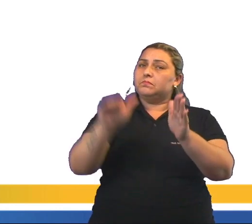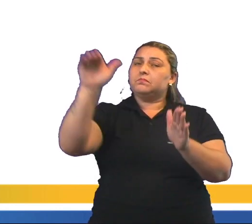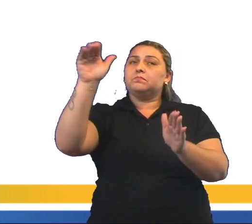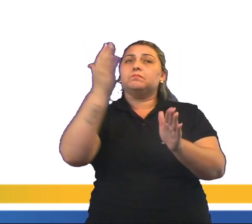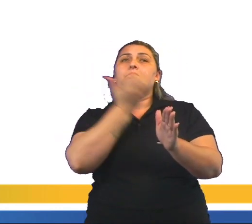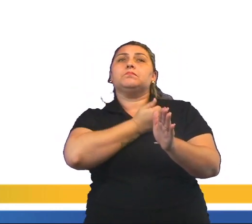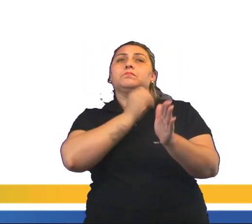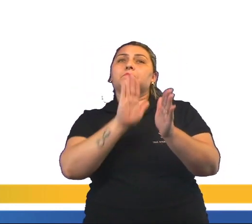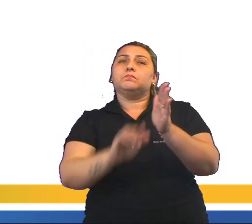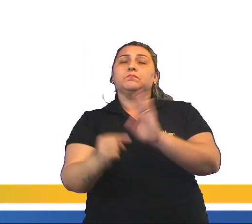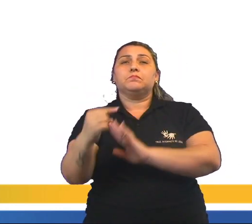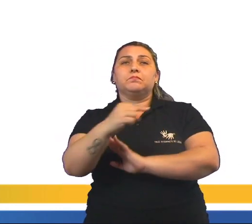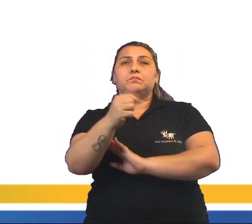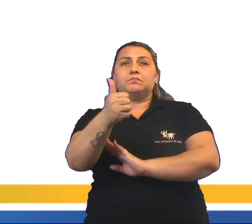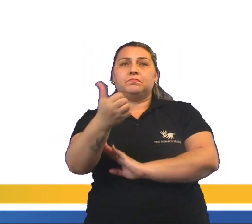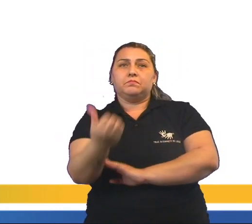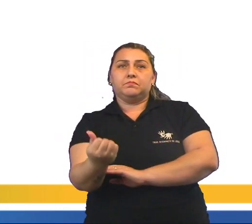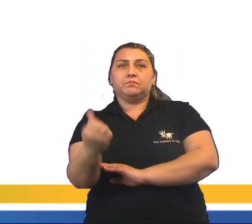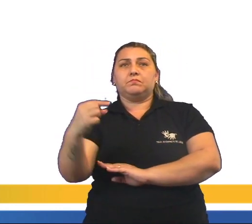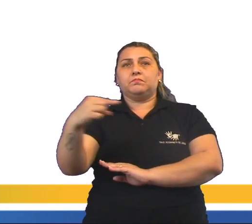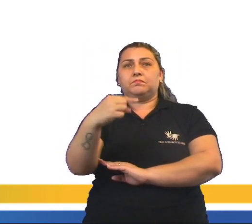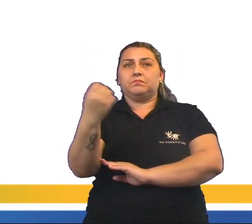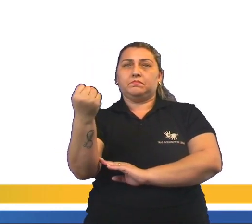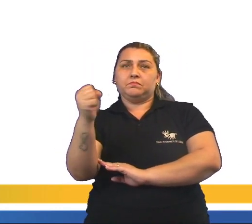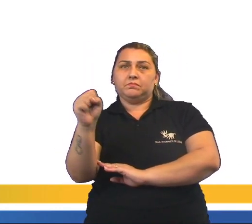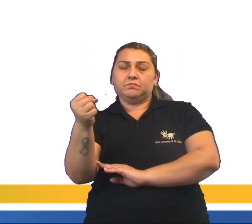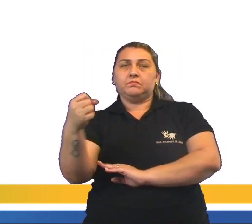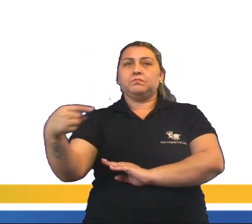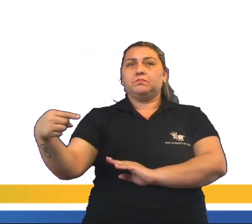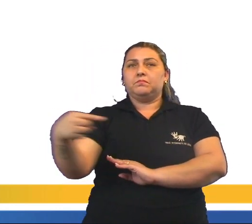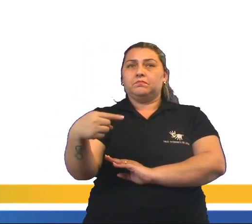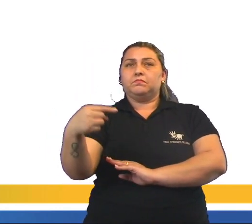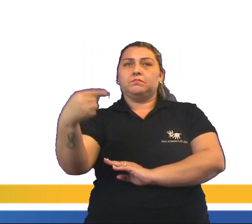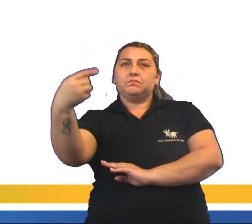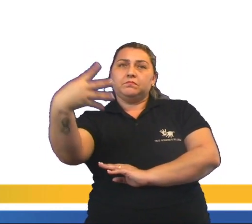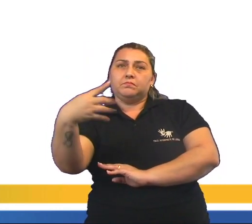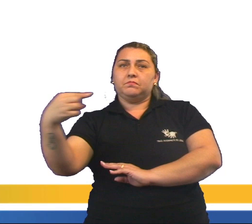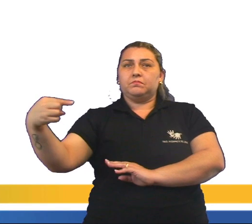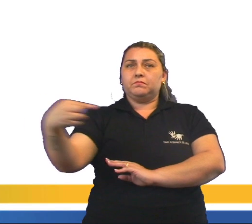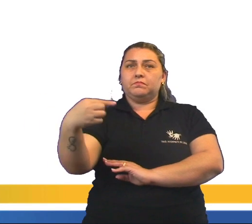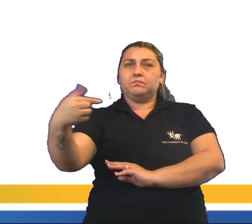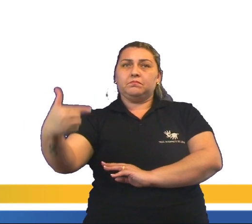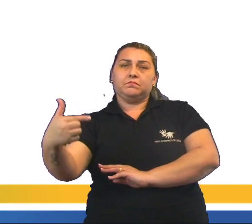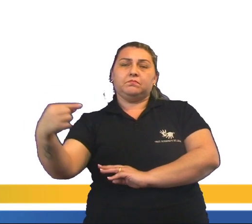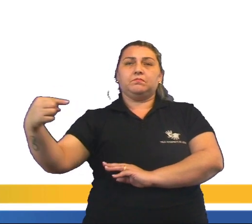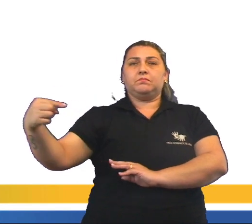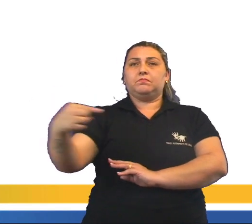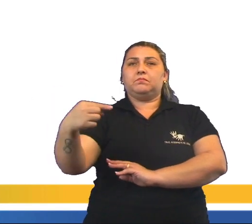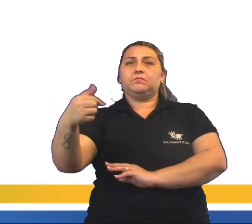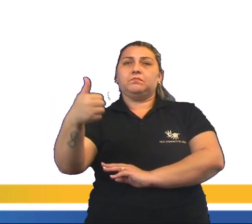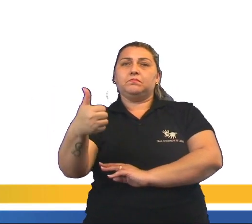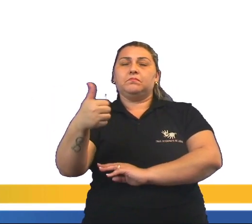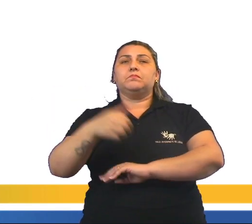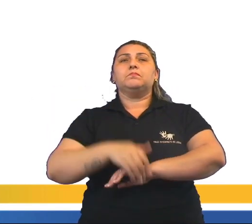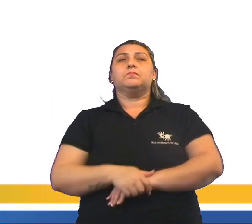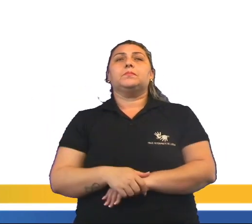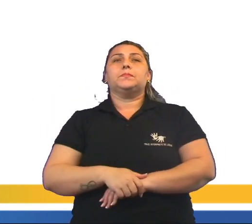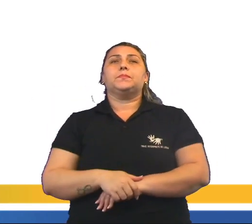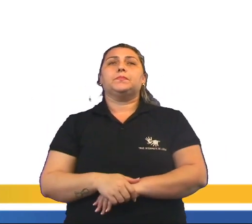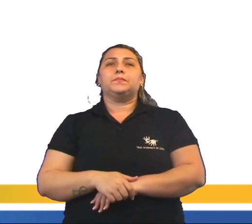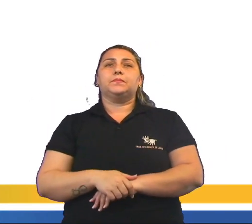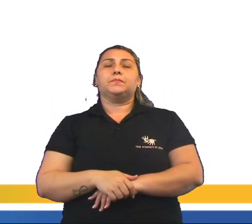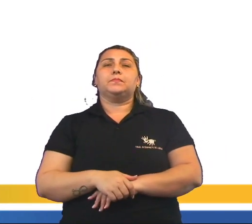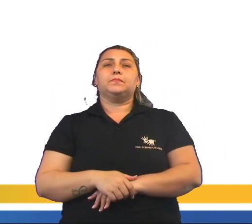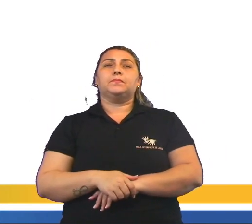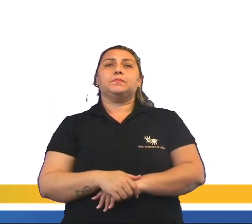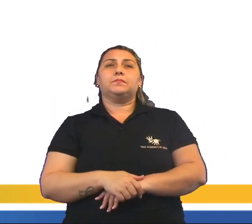começando do mais baixo ele vem - 16 - 8 - 4 - 2 -